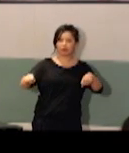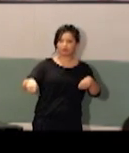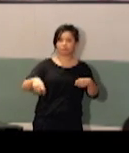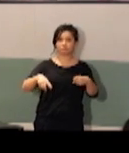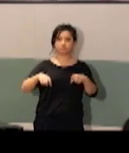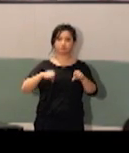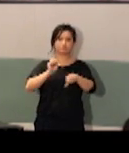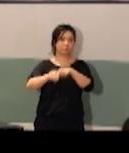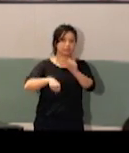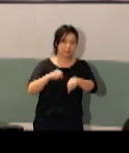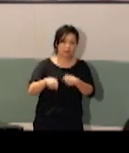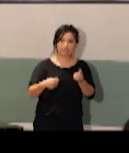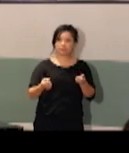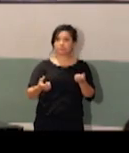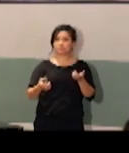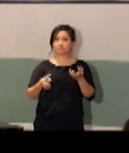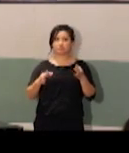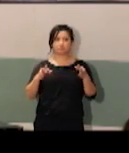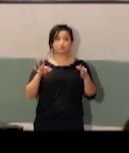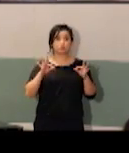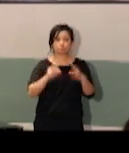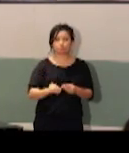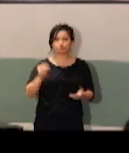o trânsito em caos?